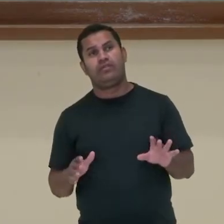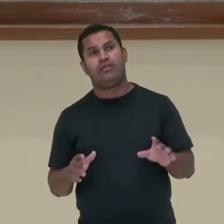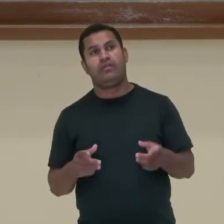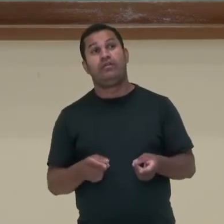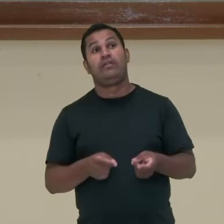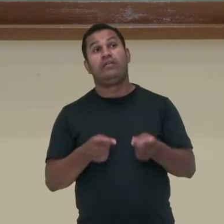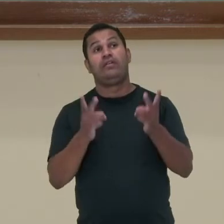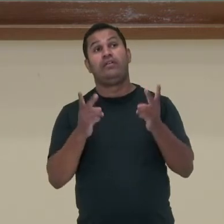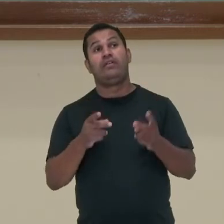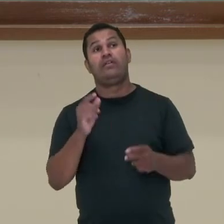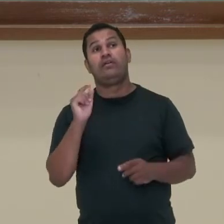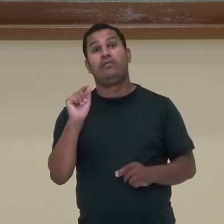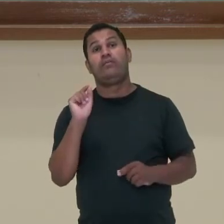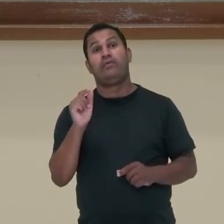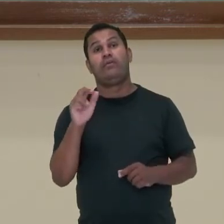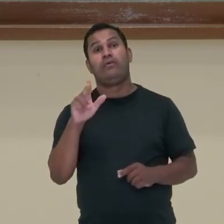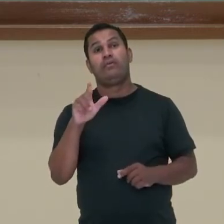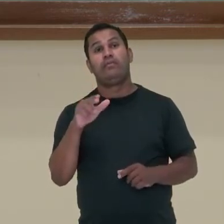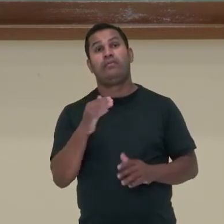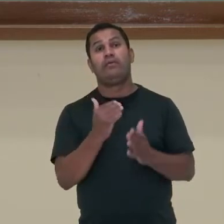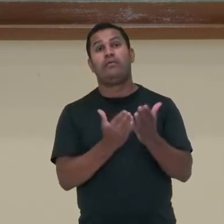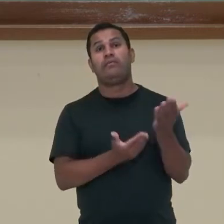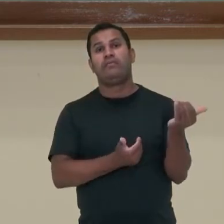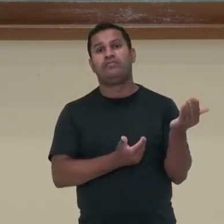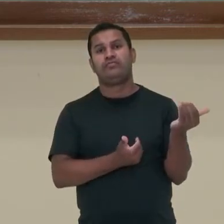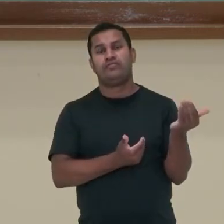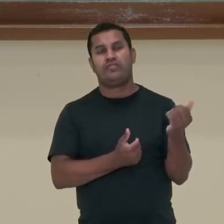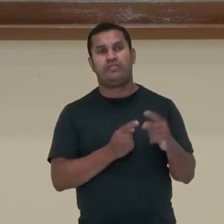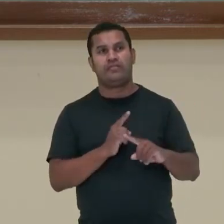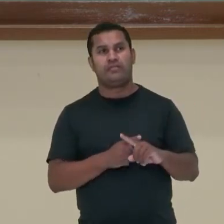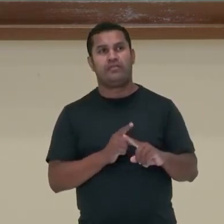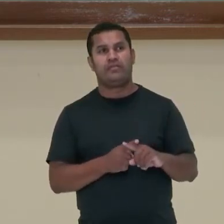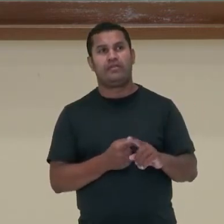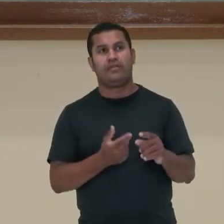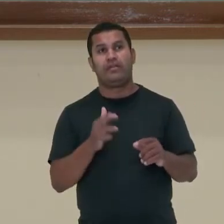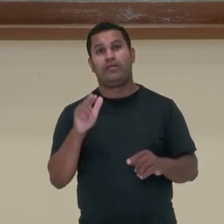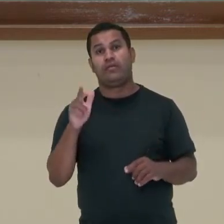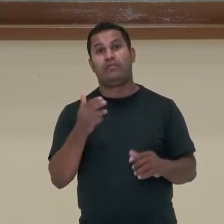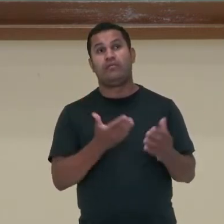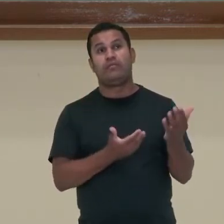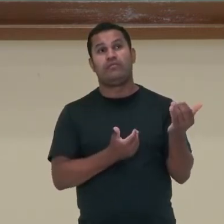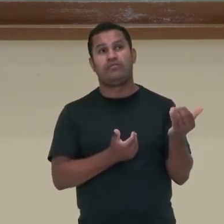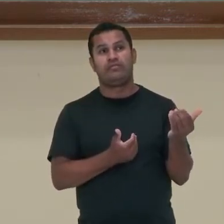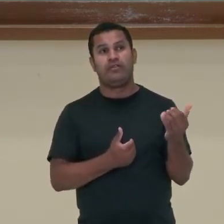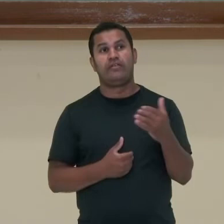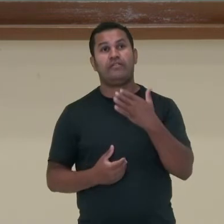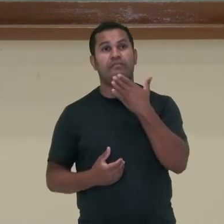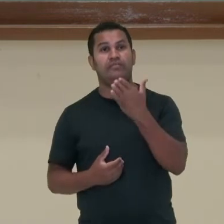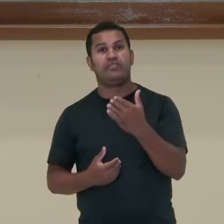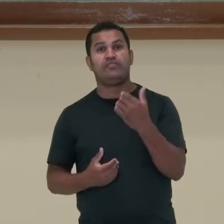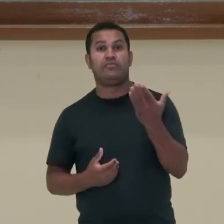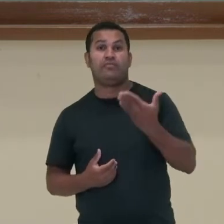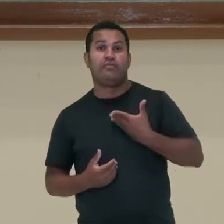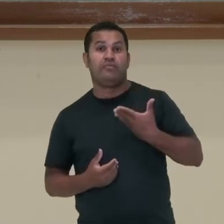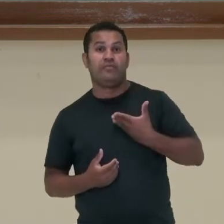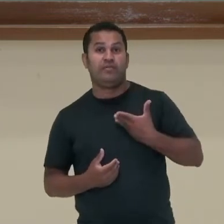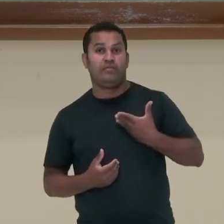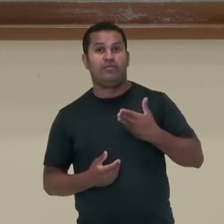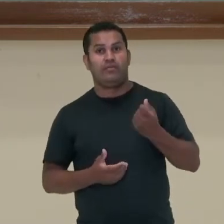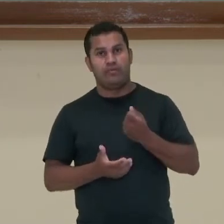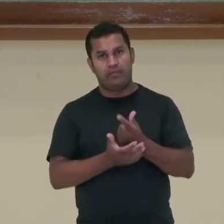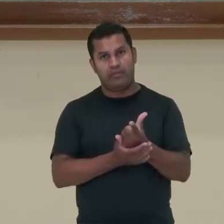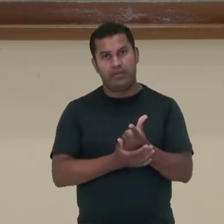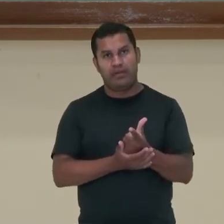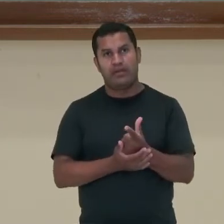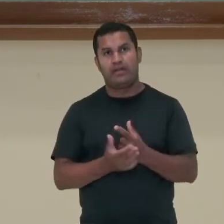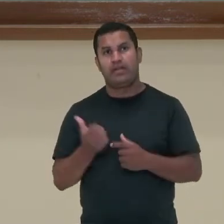mais novo dele, Theo, que era a pessoa que ajudava ele financeiramente, pediu para um amigo comprar e por isso que ele vendeu sua obra. Era acometido de depressão e